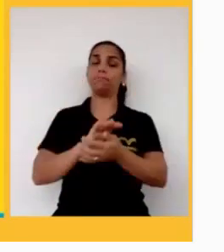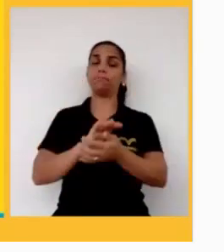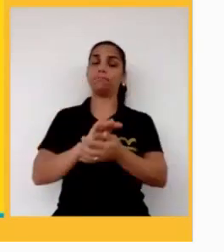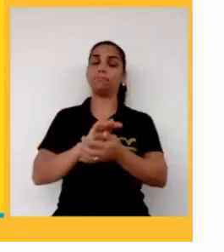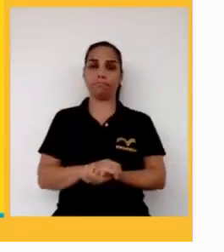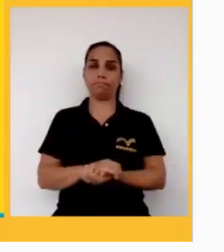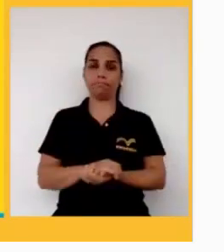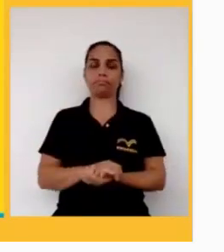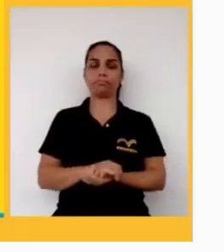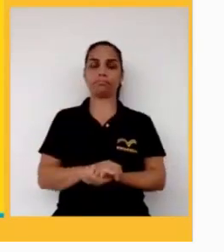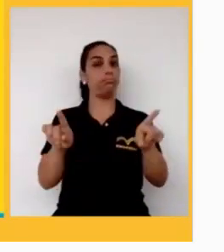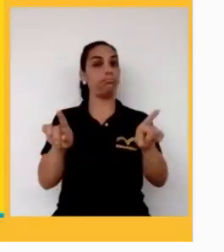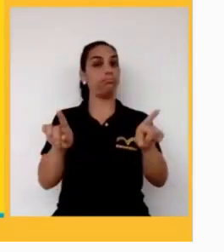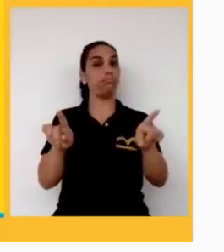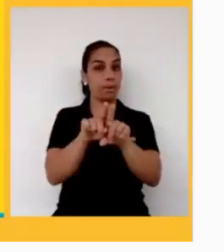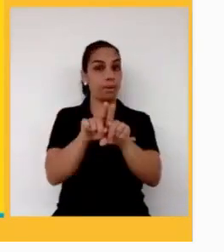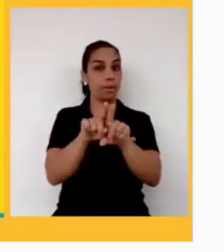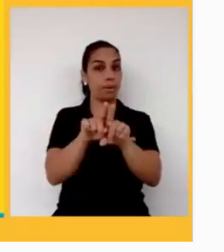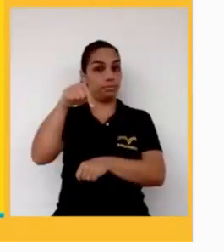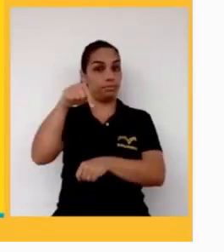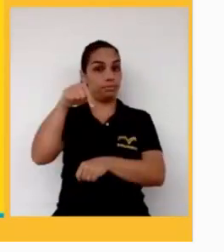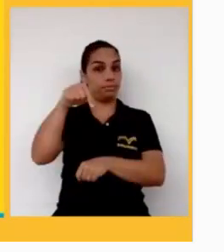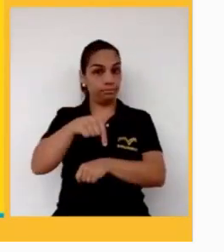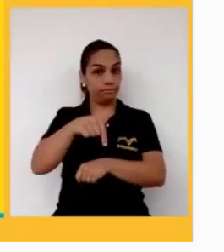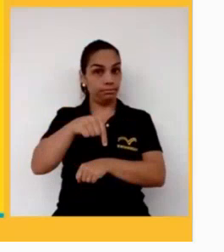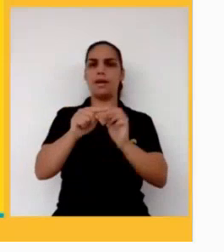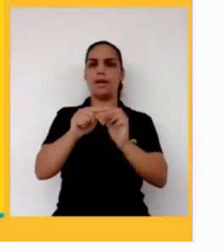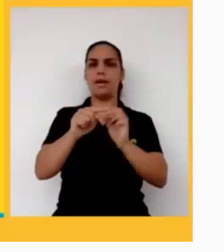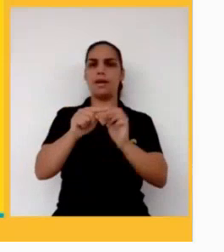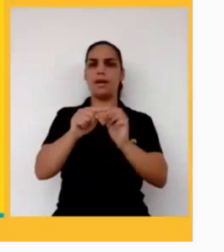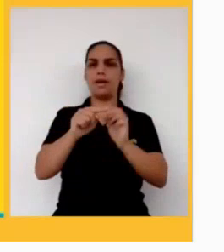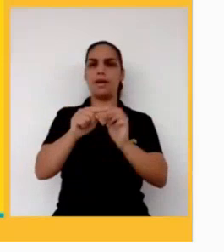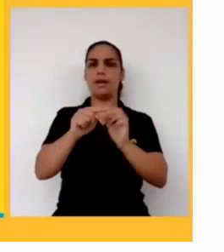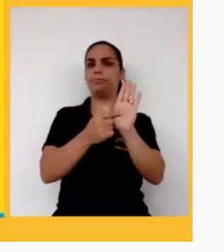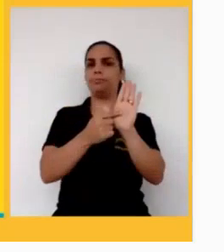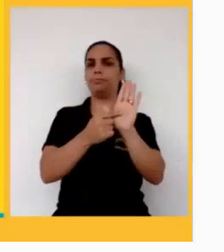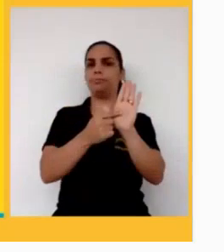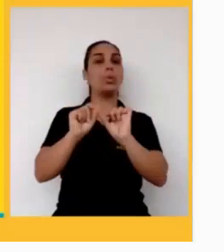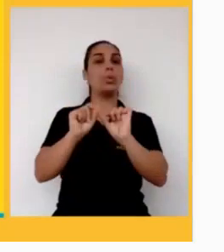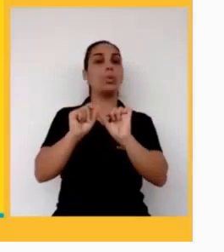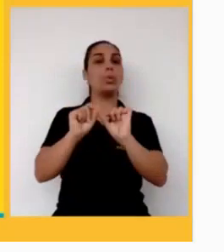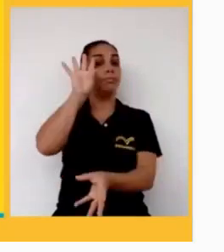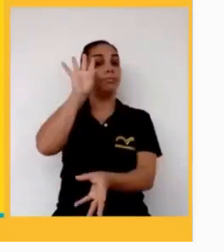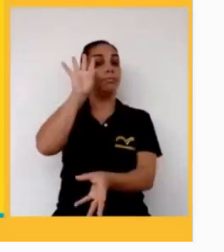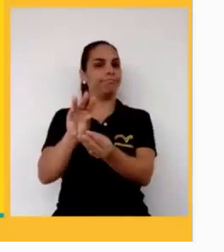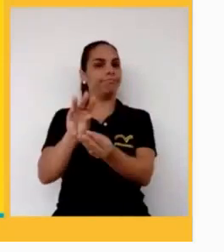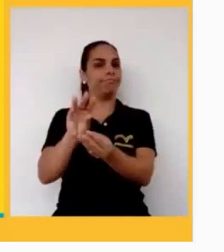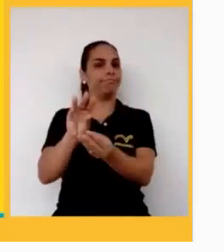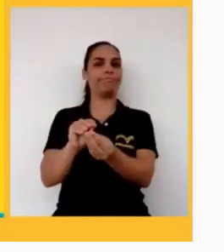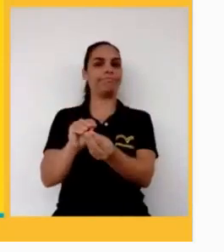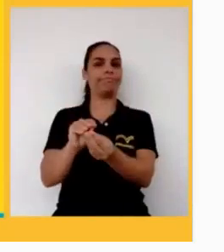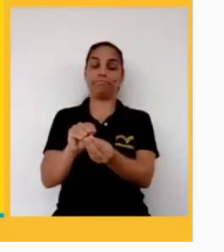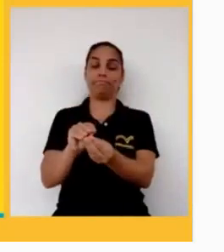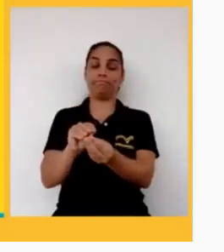Também neste módulo é apresentado as conclusões.